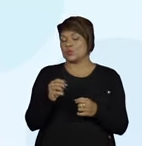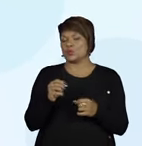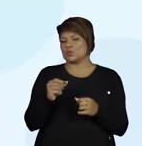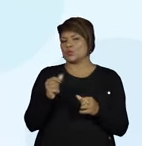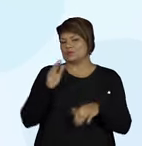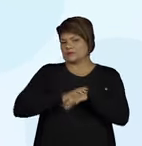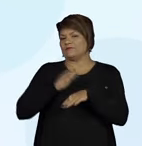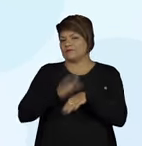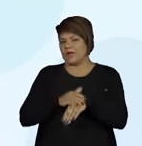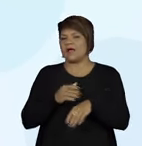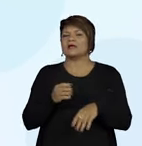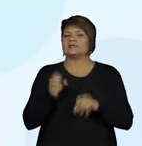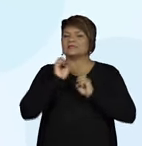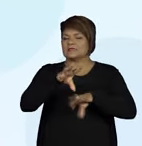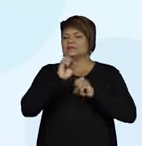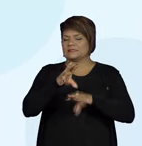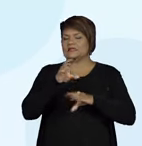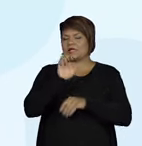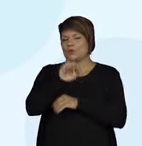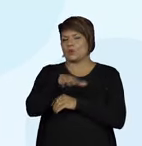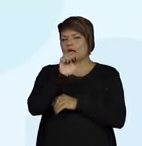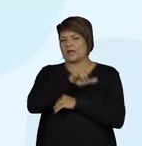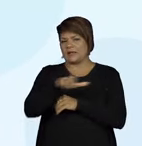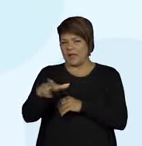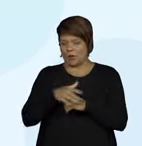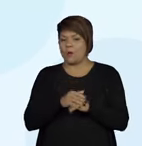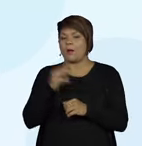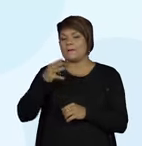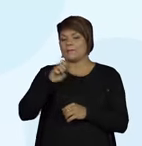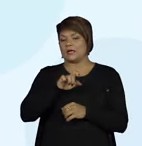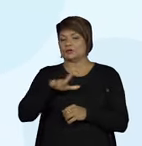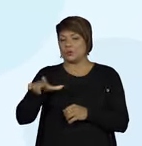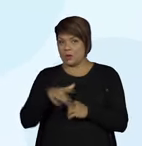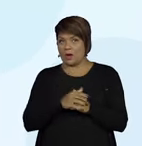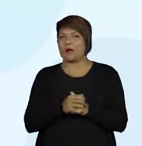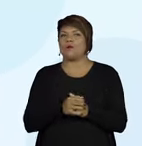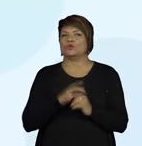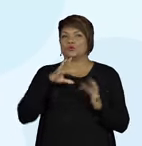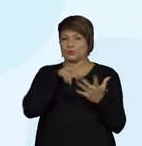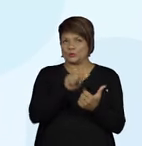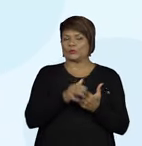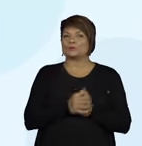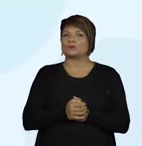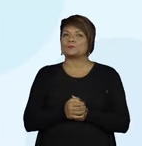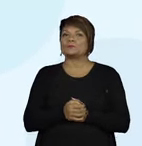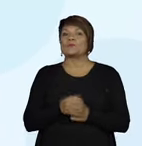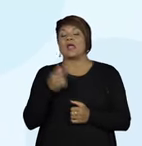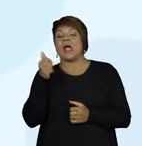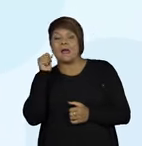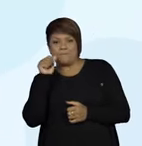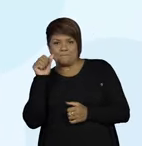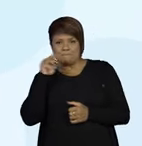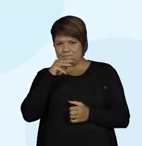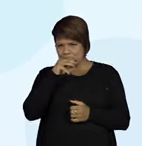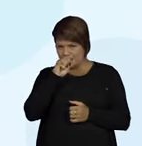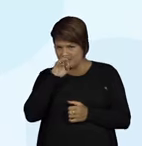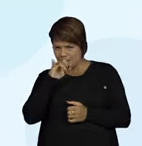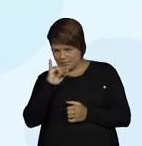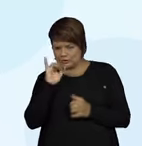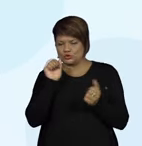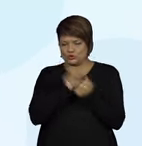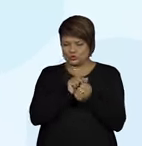YouTube. Criado em 2008, o vlog de experimentos e curiosidades